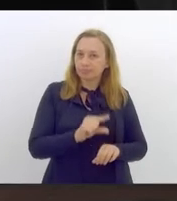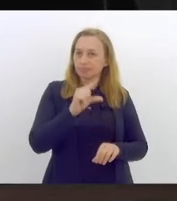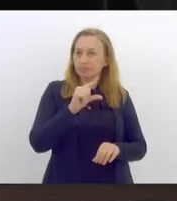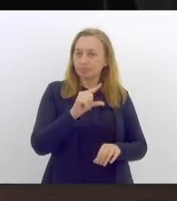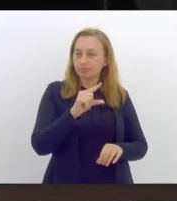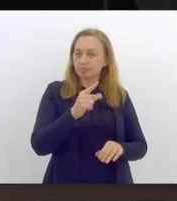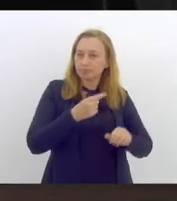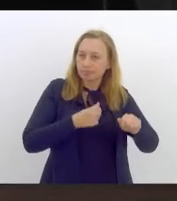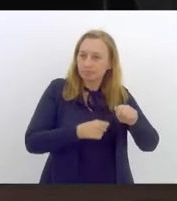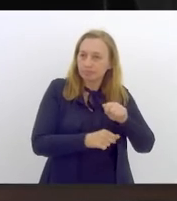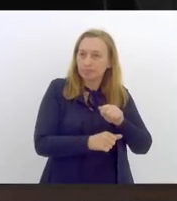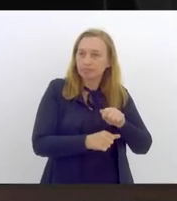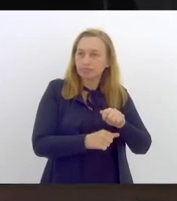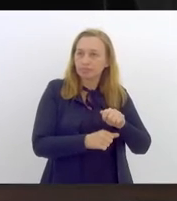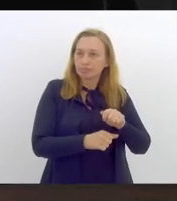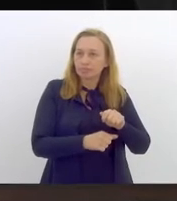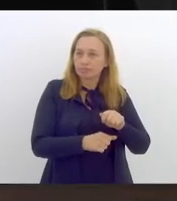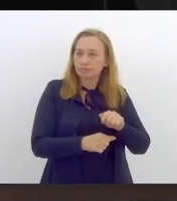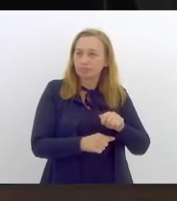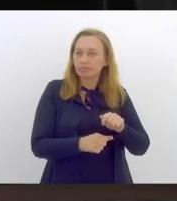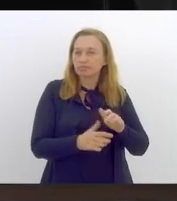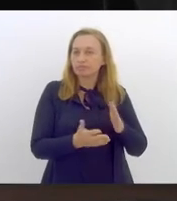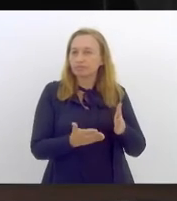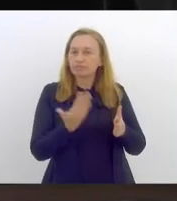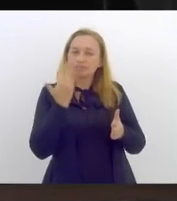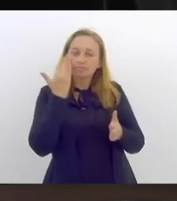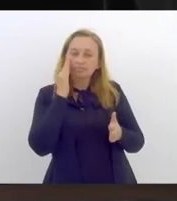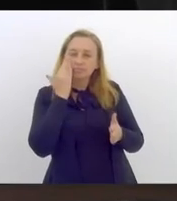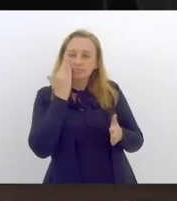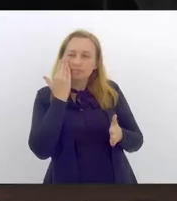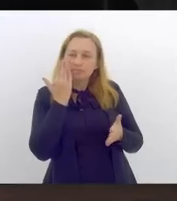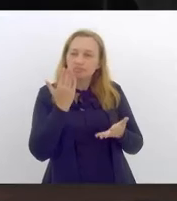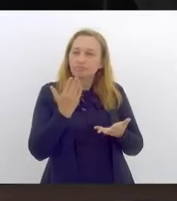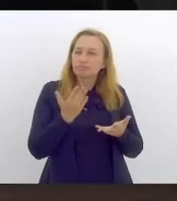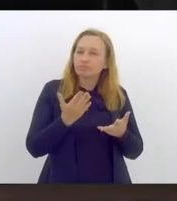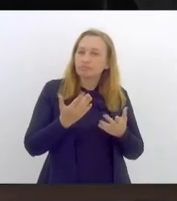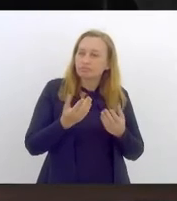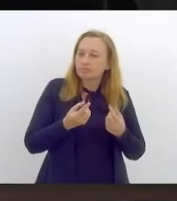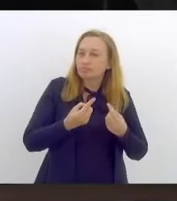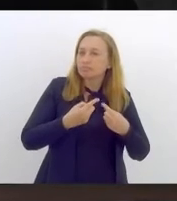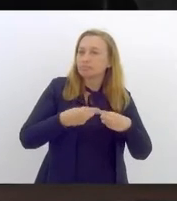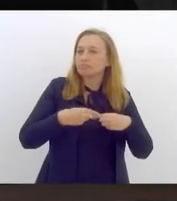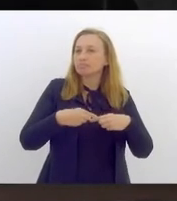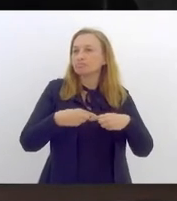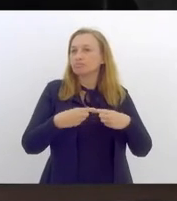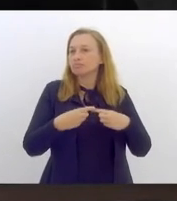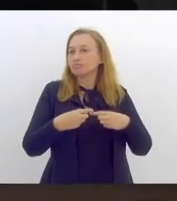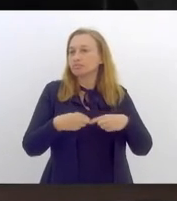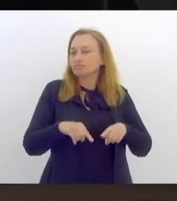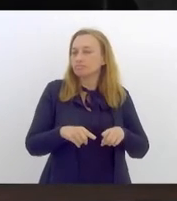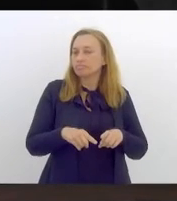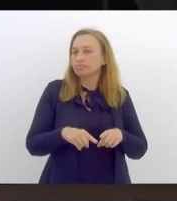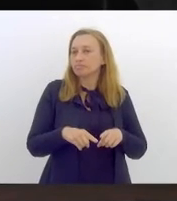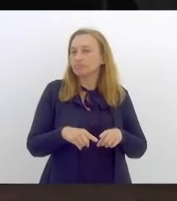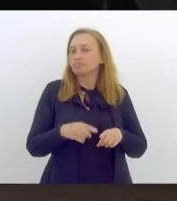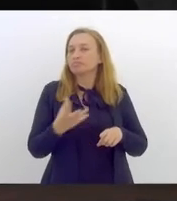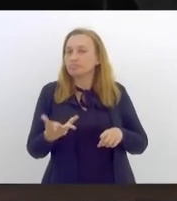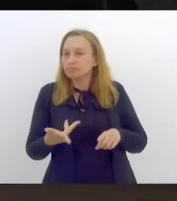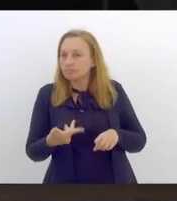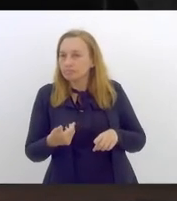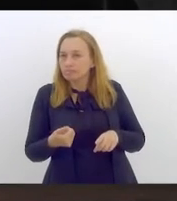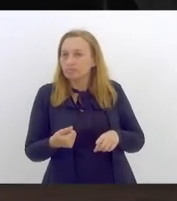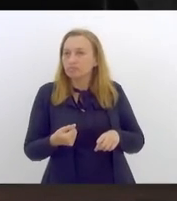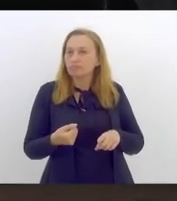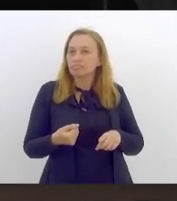de investimento, há um entendimento pelo combate, pelo desmonte na qualidade